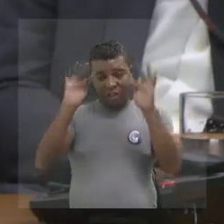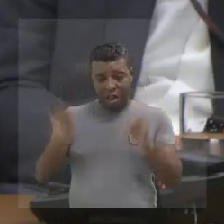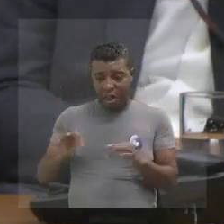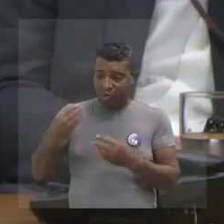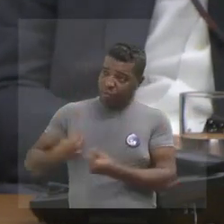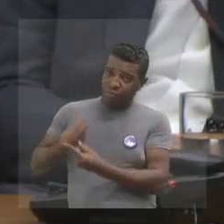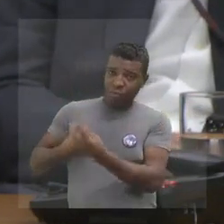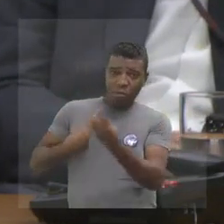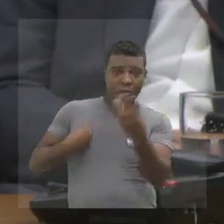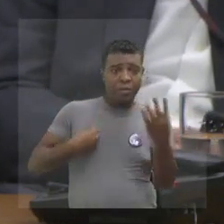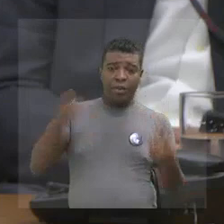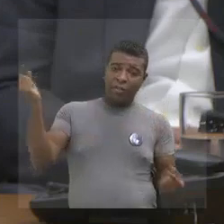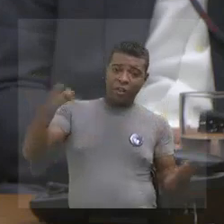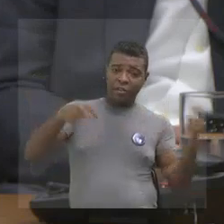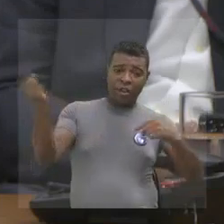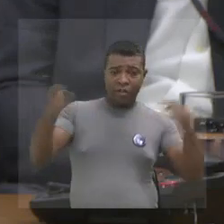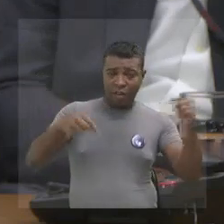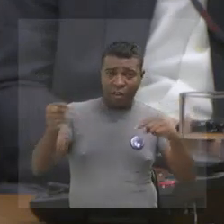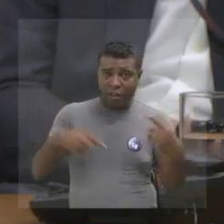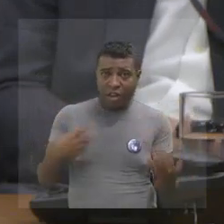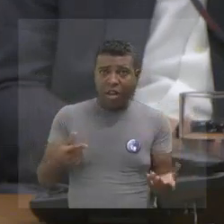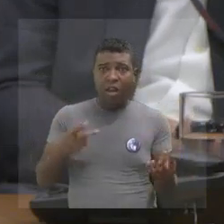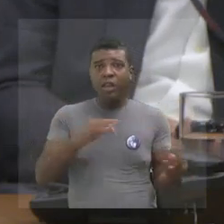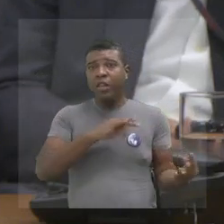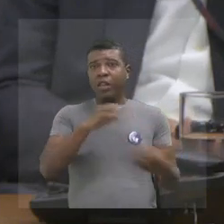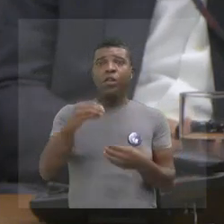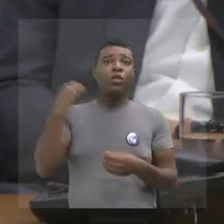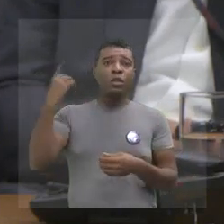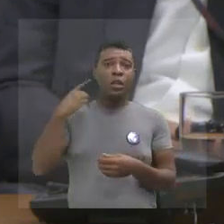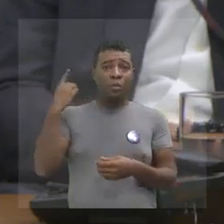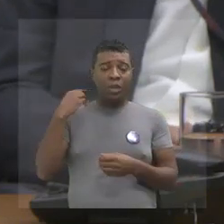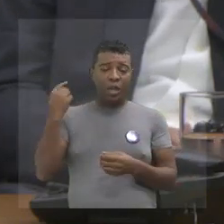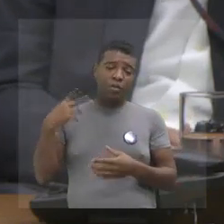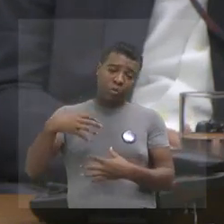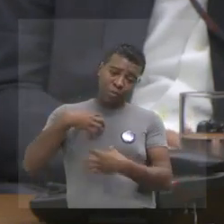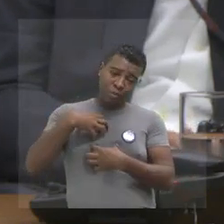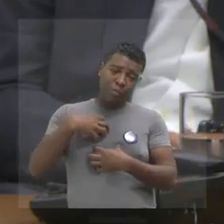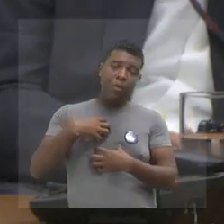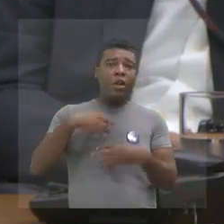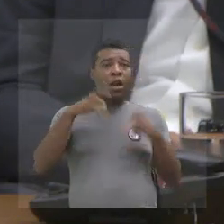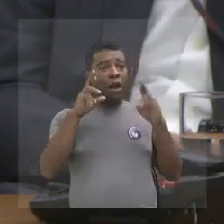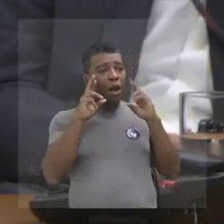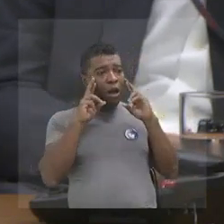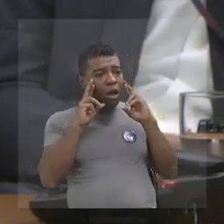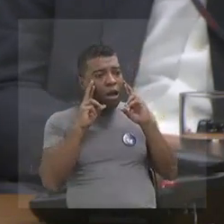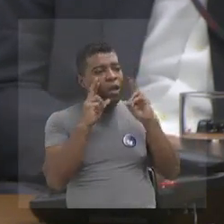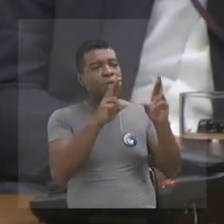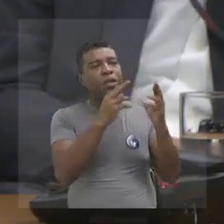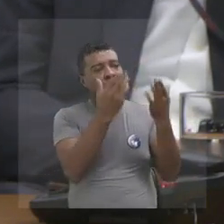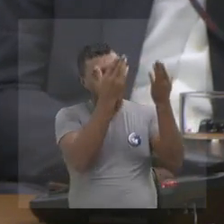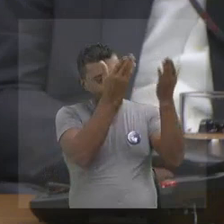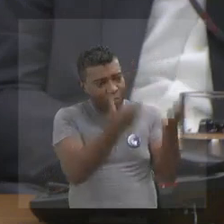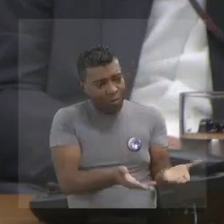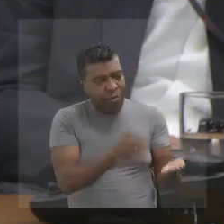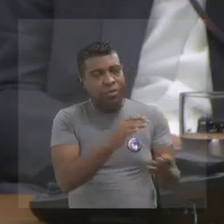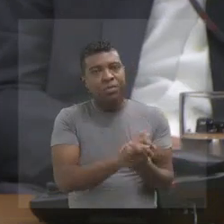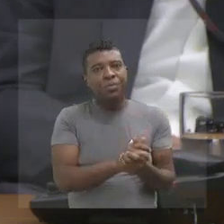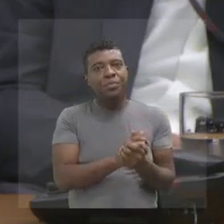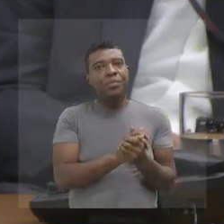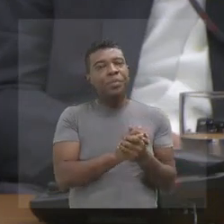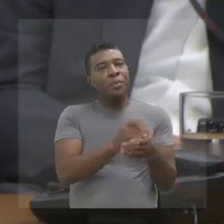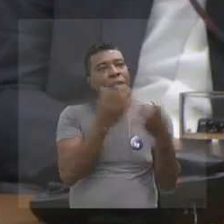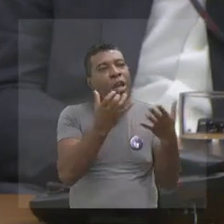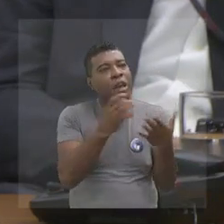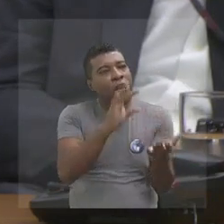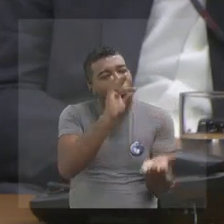hoje todos os deputados e Deputados de formas respeitosa com você buscando realmente